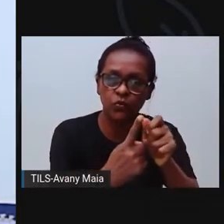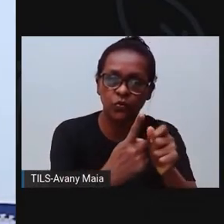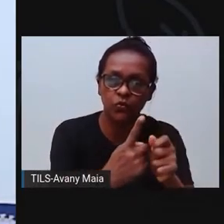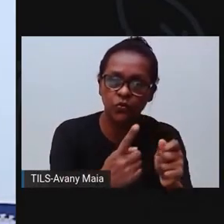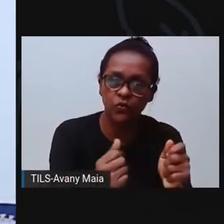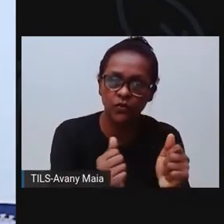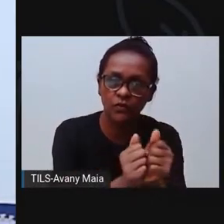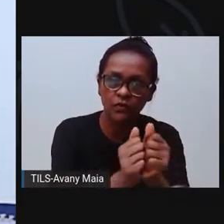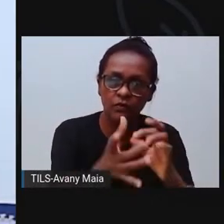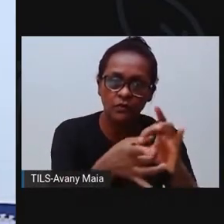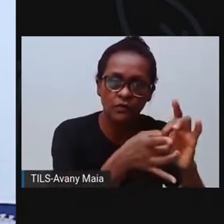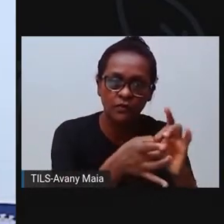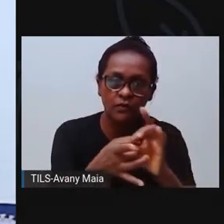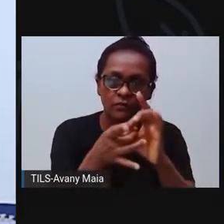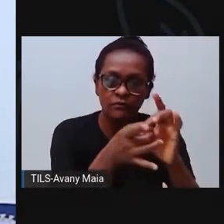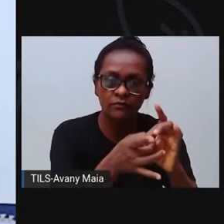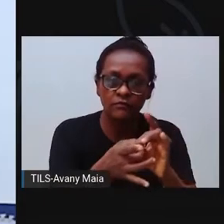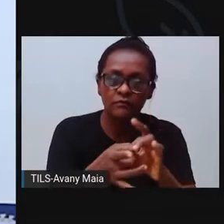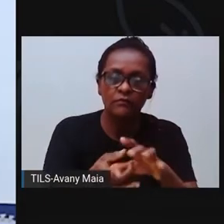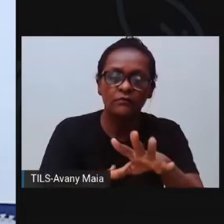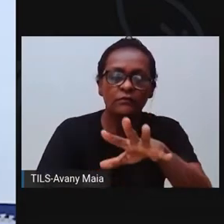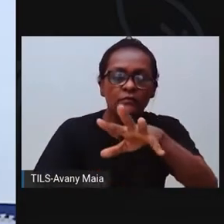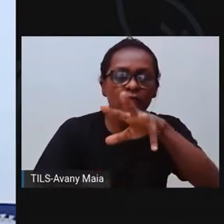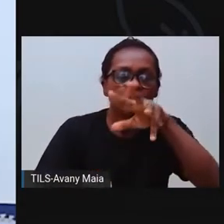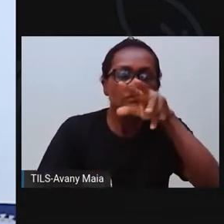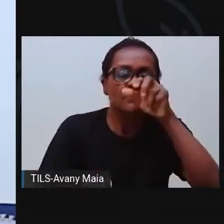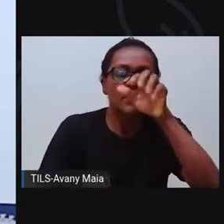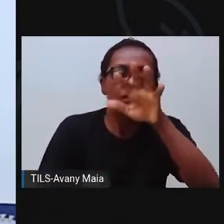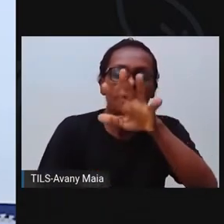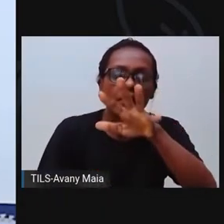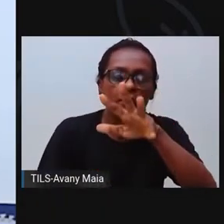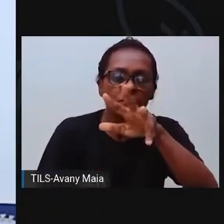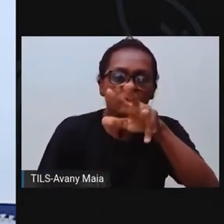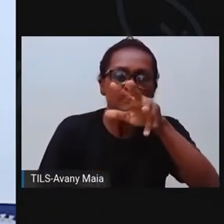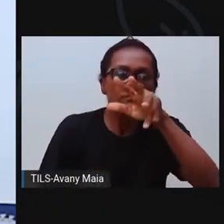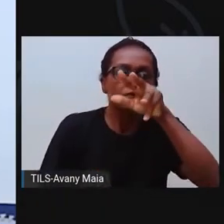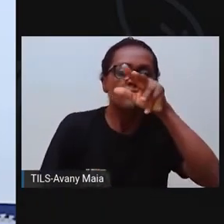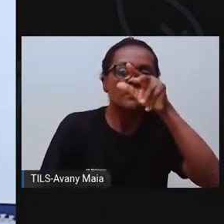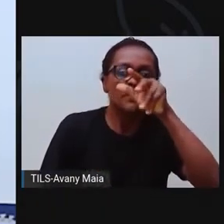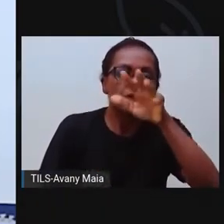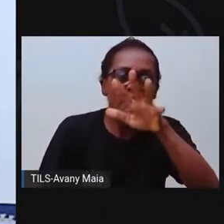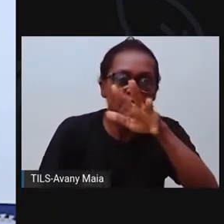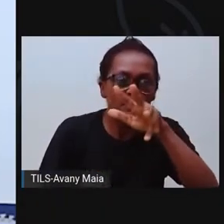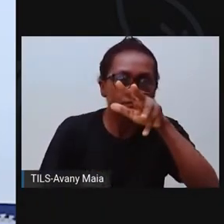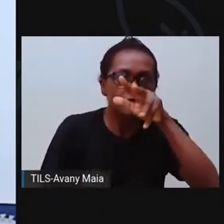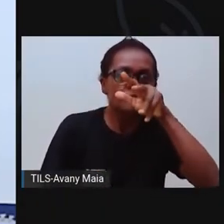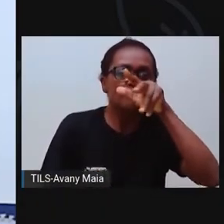flor, inspire e sopre a vela.